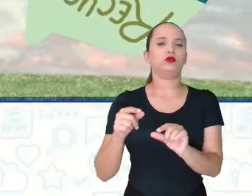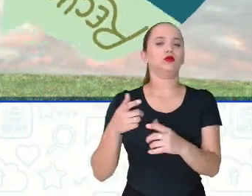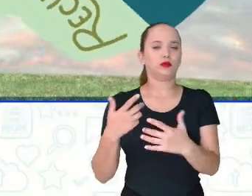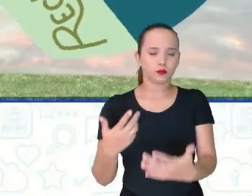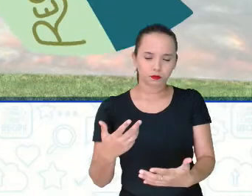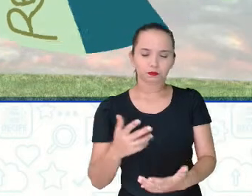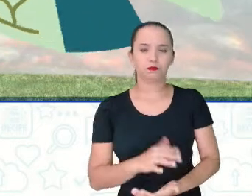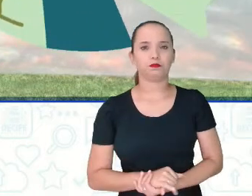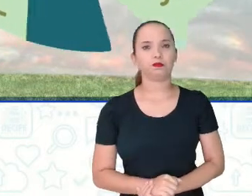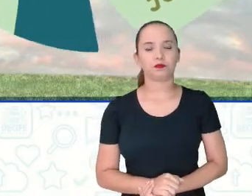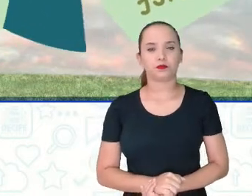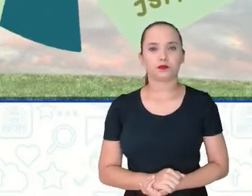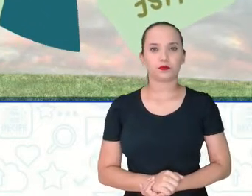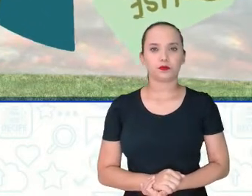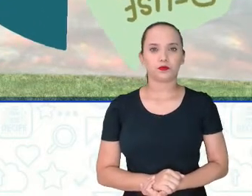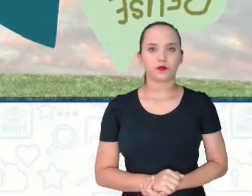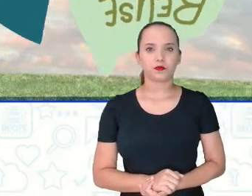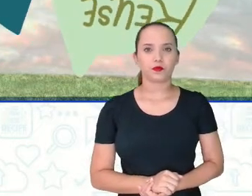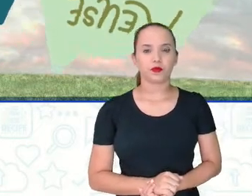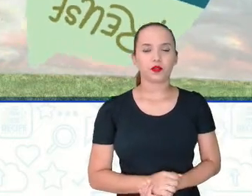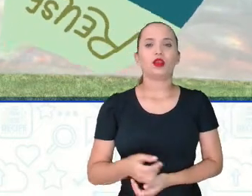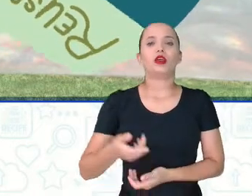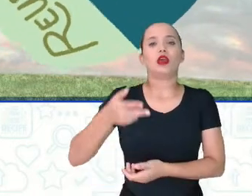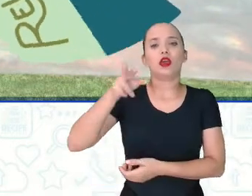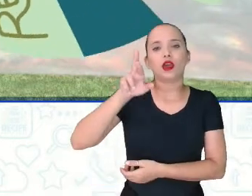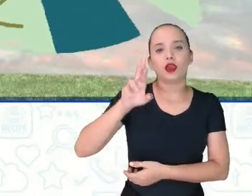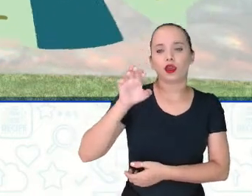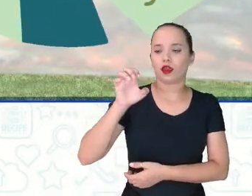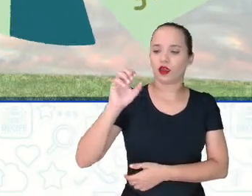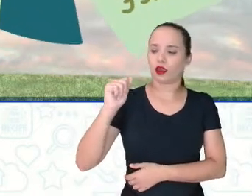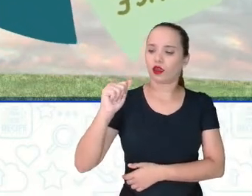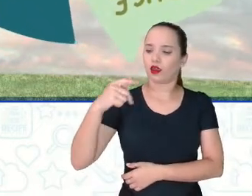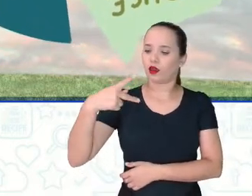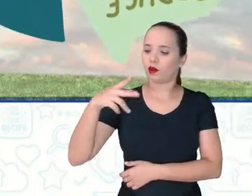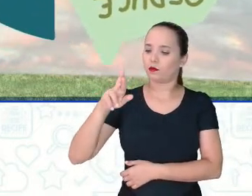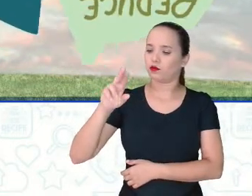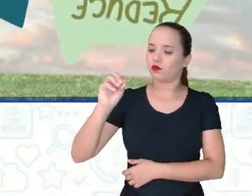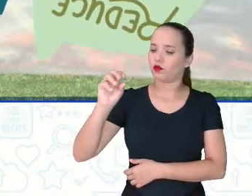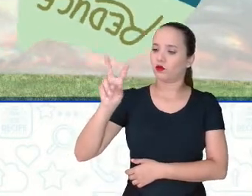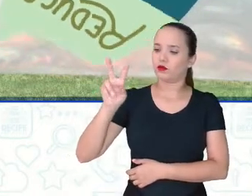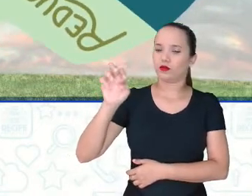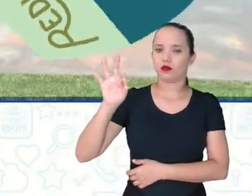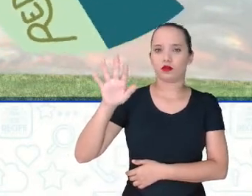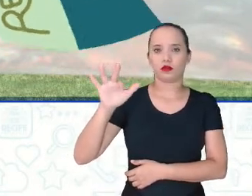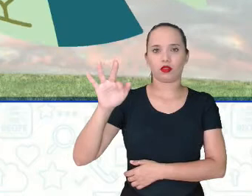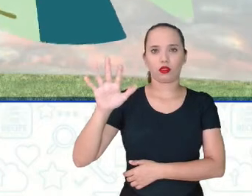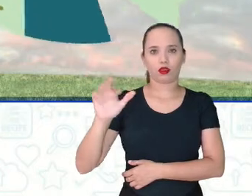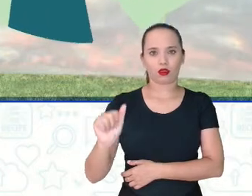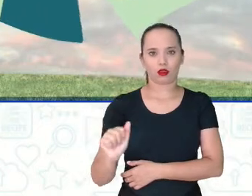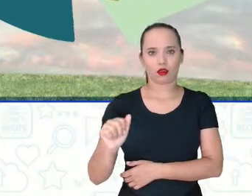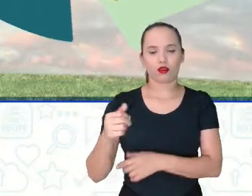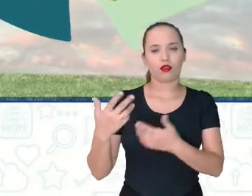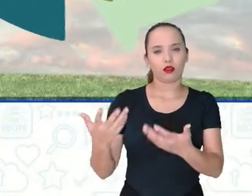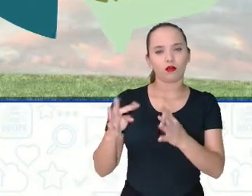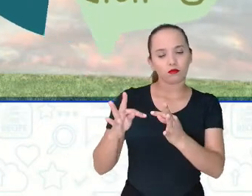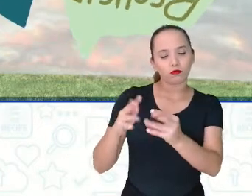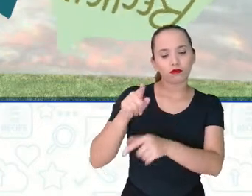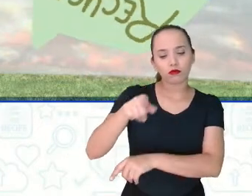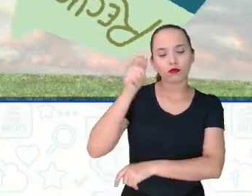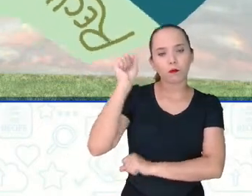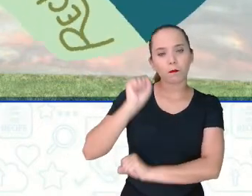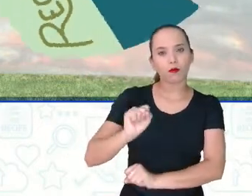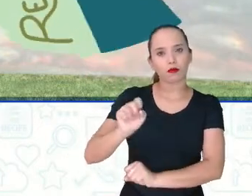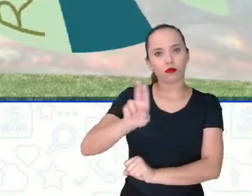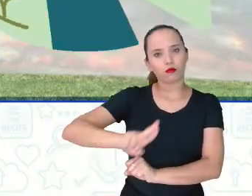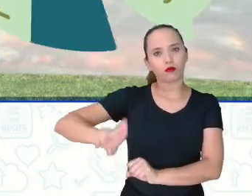reutilizar, reciclar, reaproveitar. Então, tudo aquilo que você pode reaproveitar,